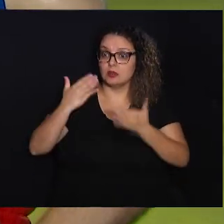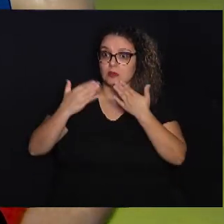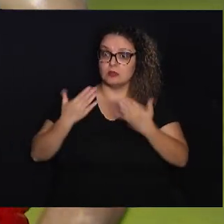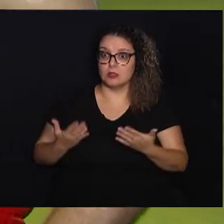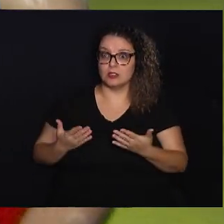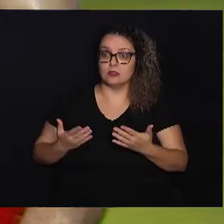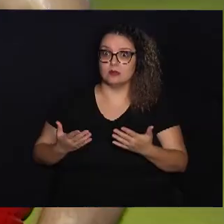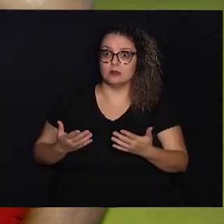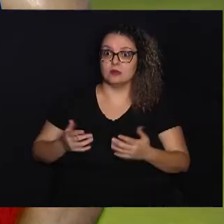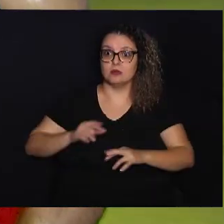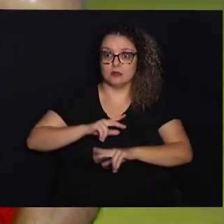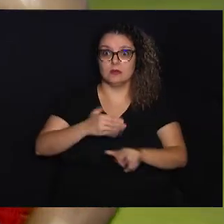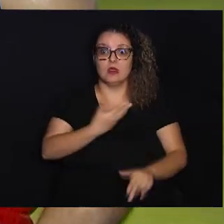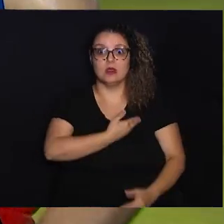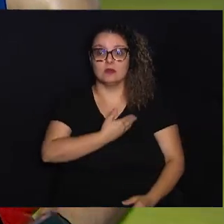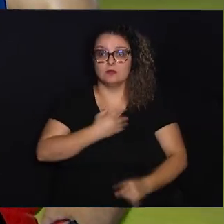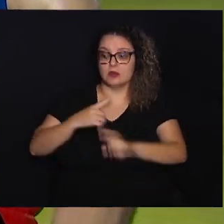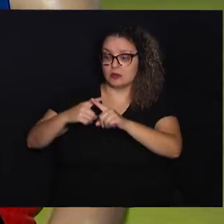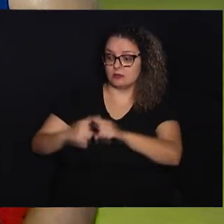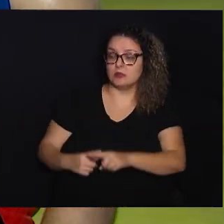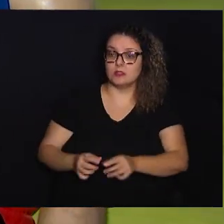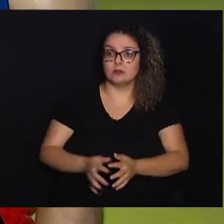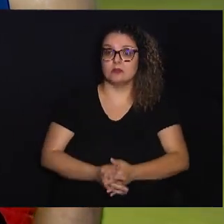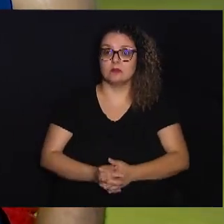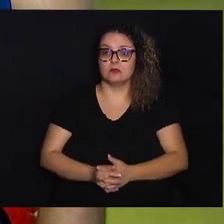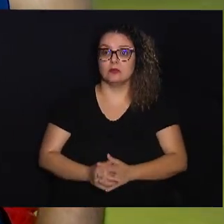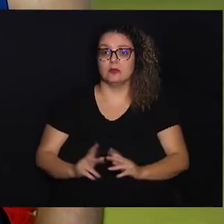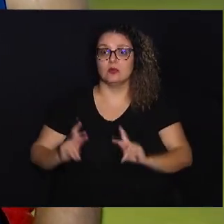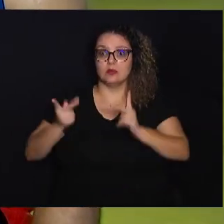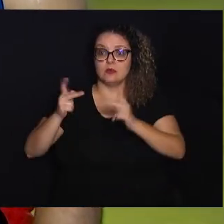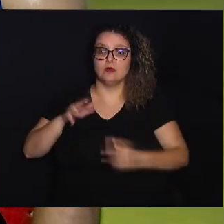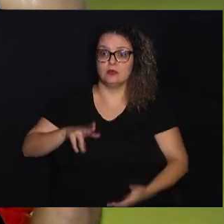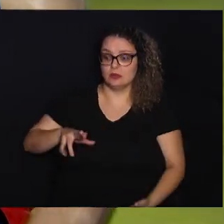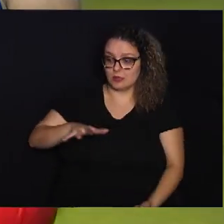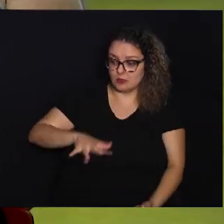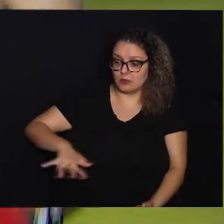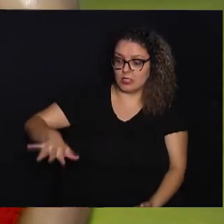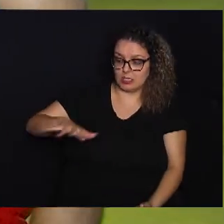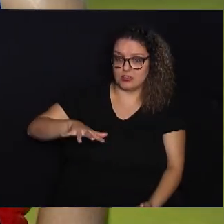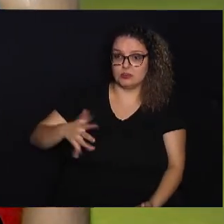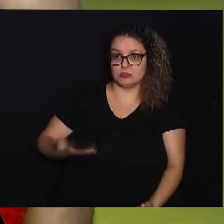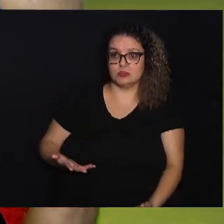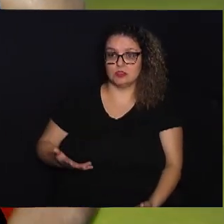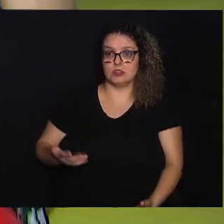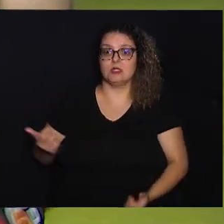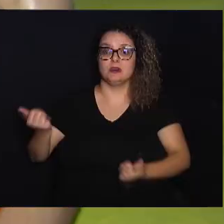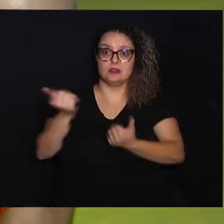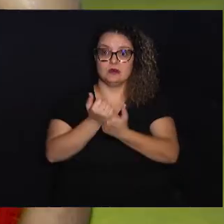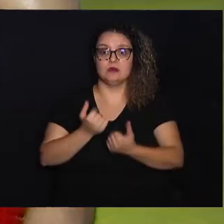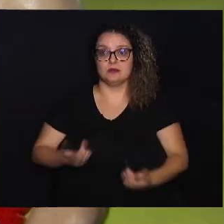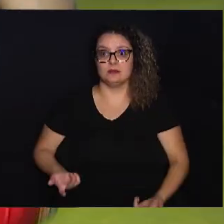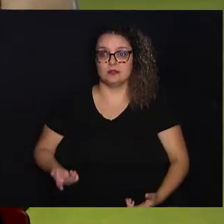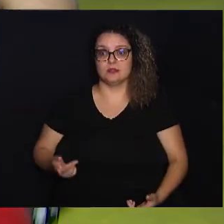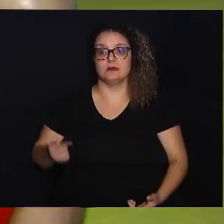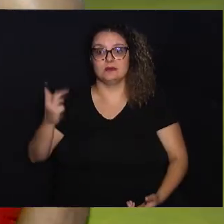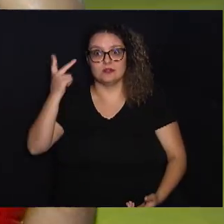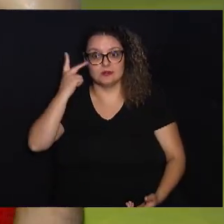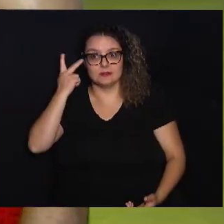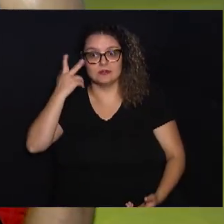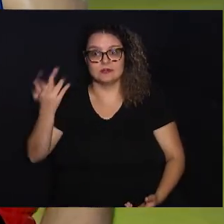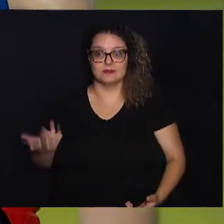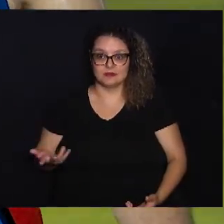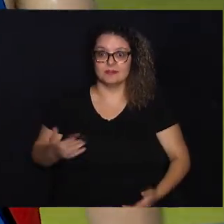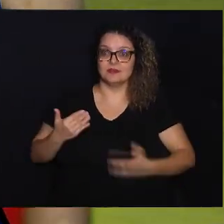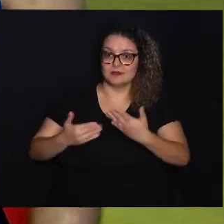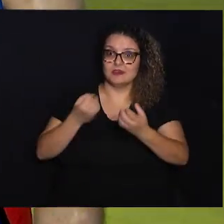gente conversa bastante, tal, faz bastante amizade nos campeonatos e tal. Fui campeão regional e vice-campeão paulista